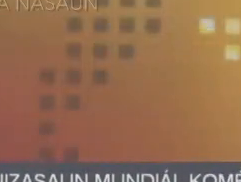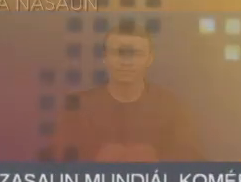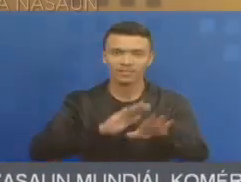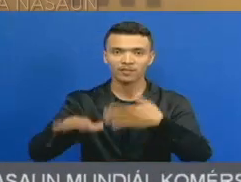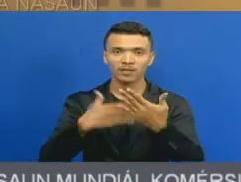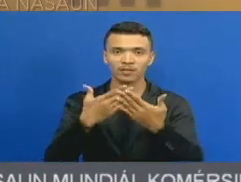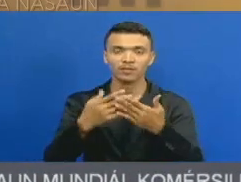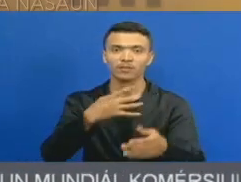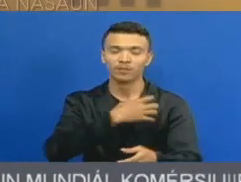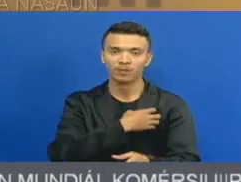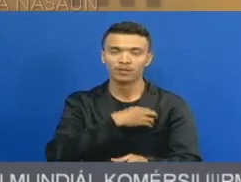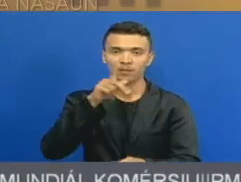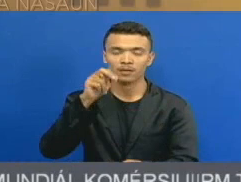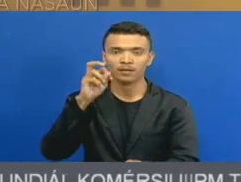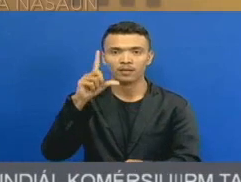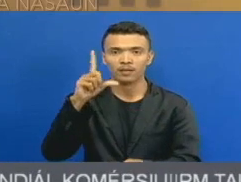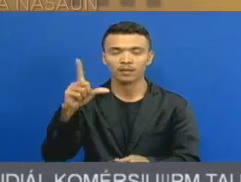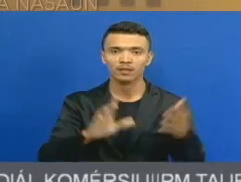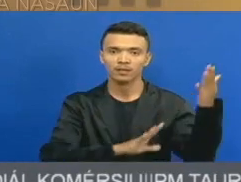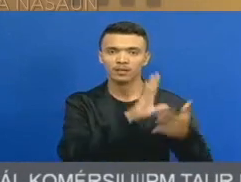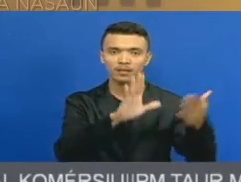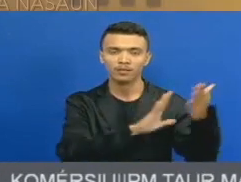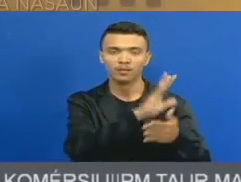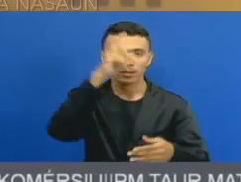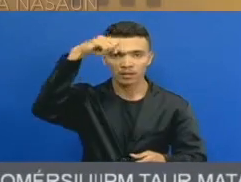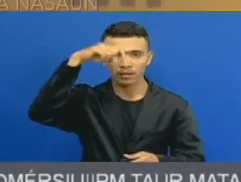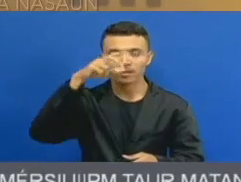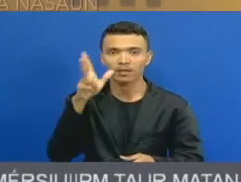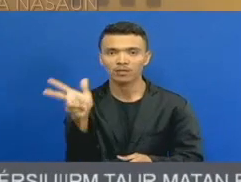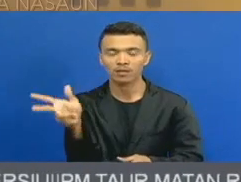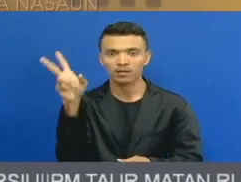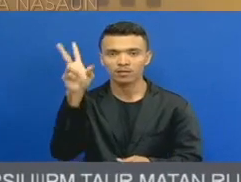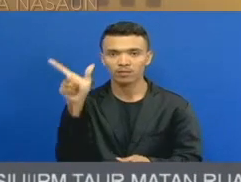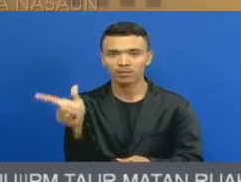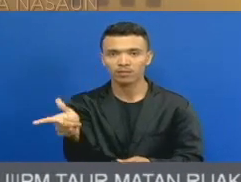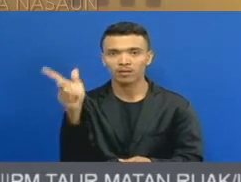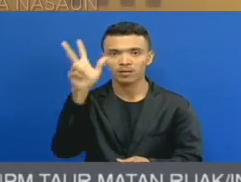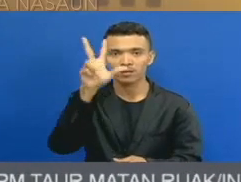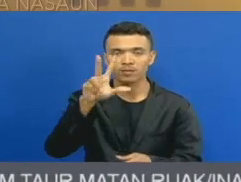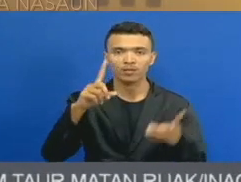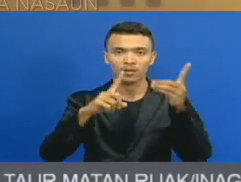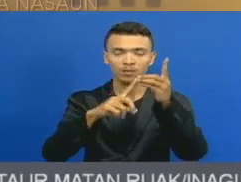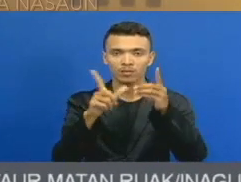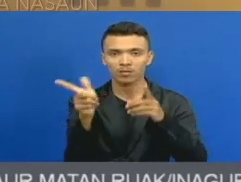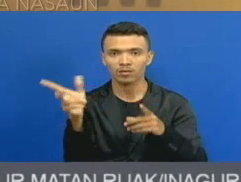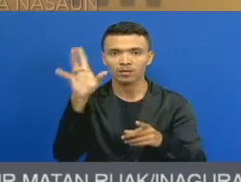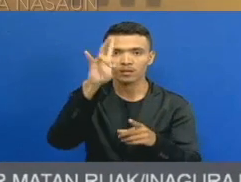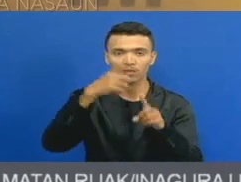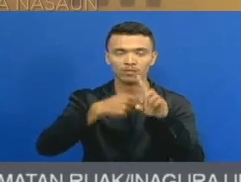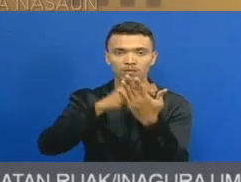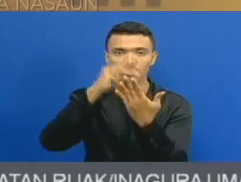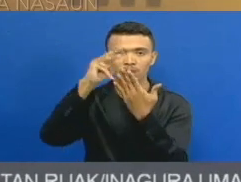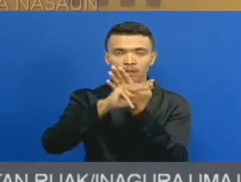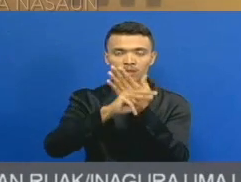Maluxira Polisie Nasional Timor-Leste PNTL celebra ona nini aniversariu badala Ruanulur Resintolu iha lorong Ruanulur Resintu fulang